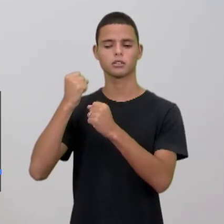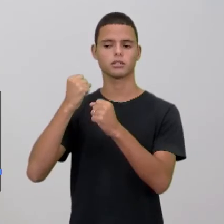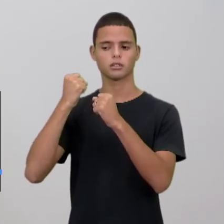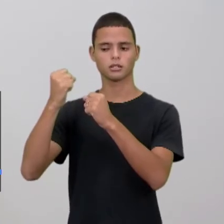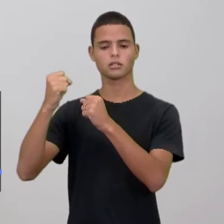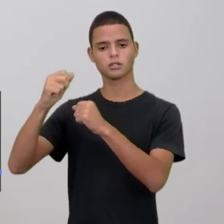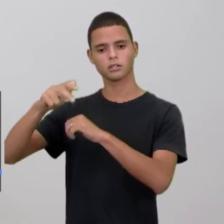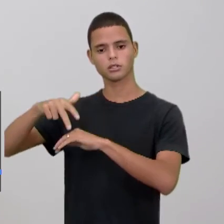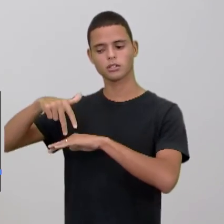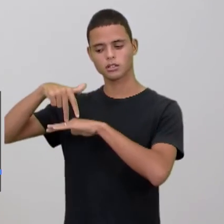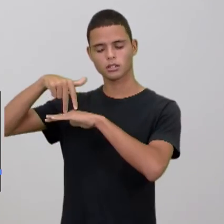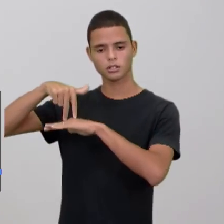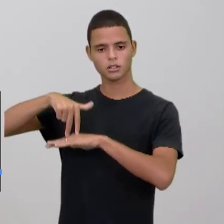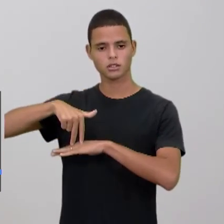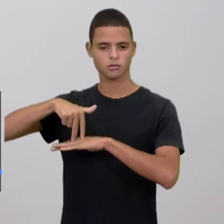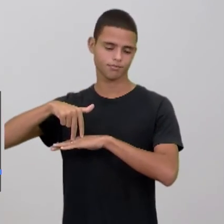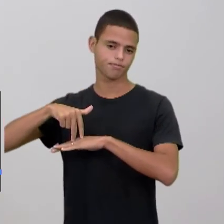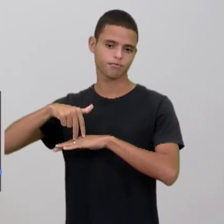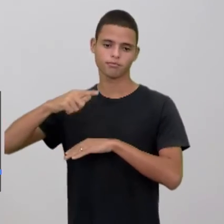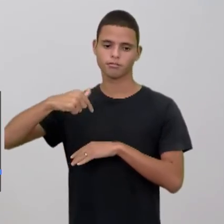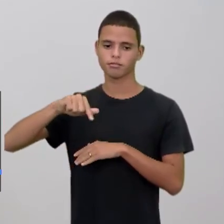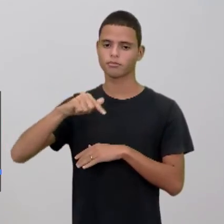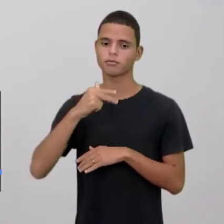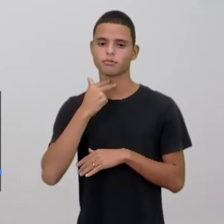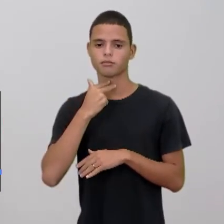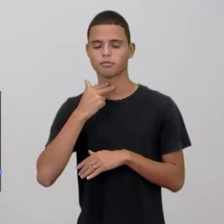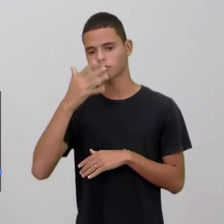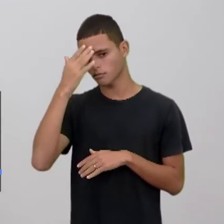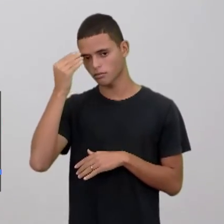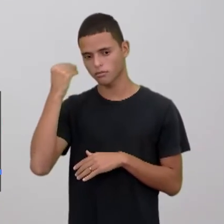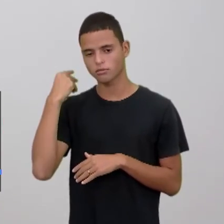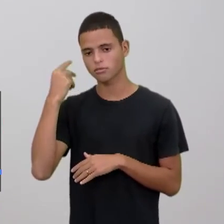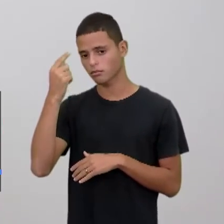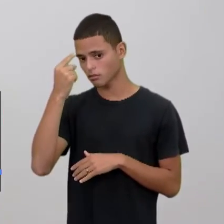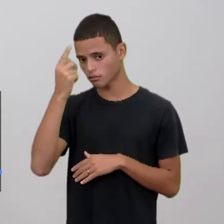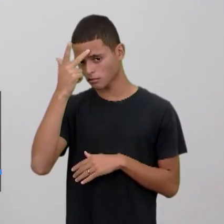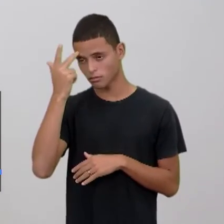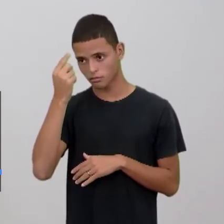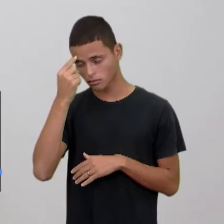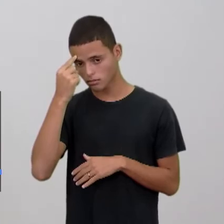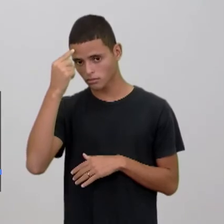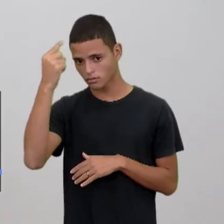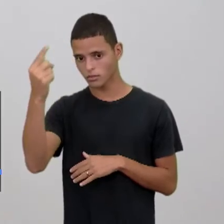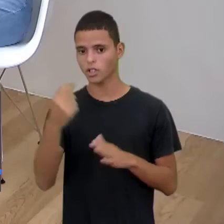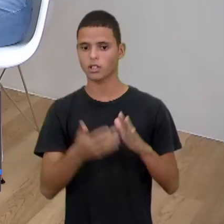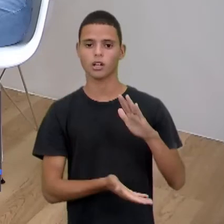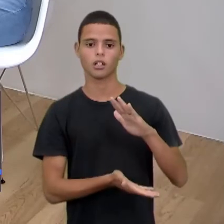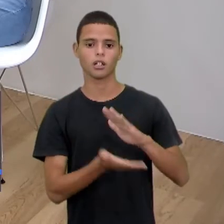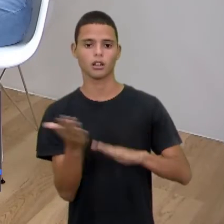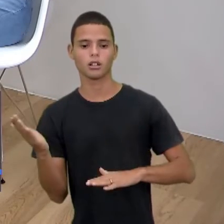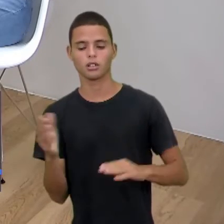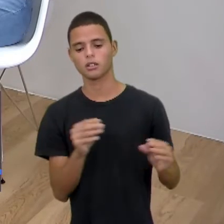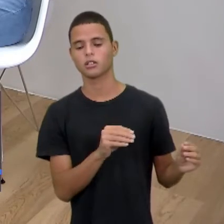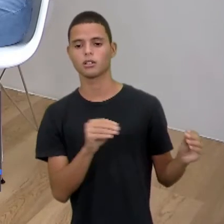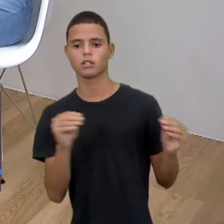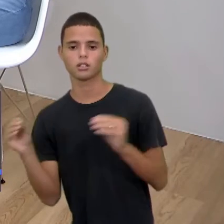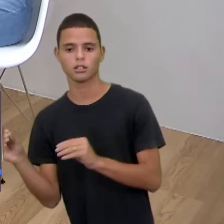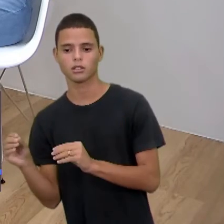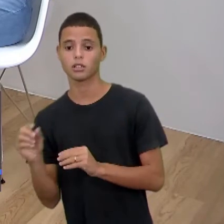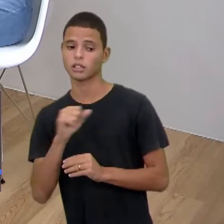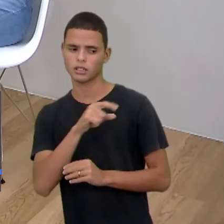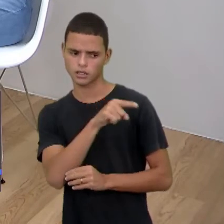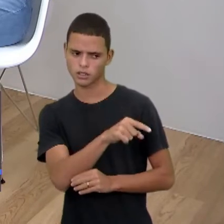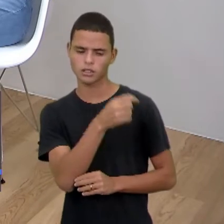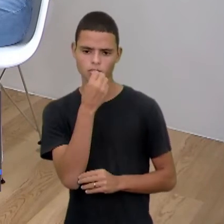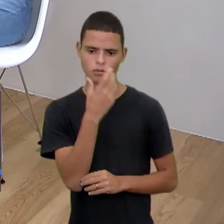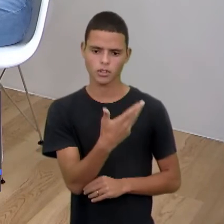que a gente fala sobre isso nas aulas, né, Pri? Alguém pensa em sair de um lugar se ele está bom? Ah, nunca, né? Nunca.